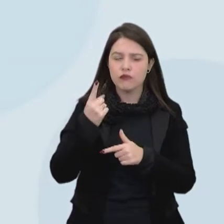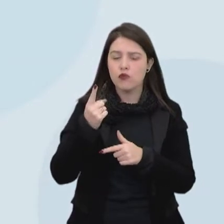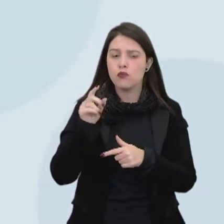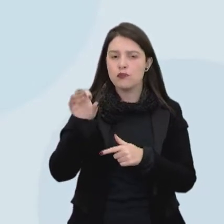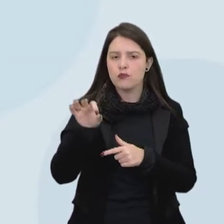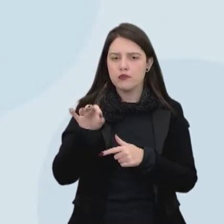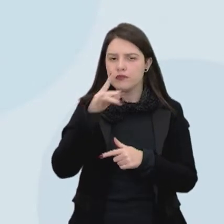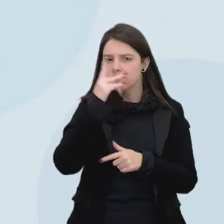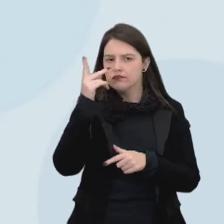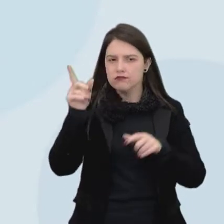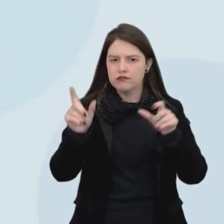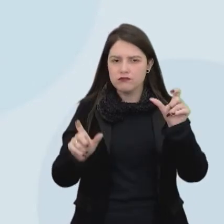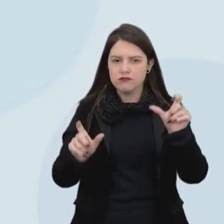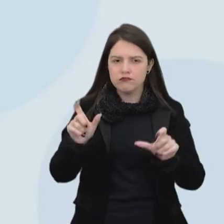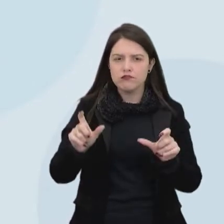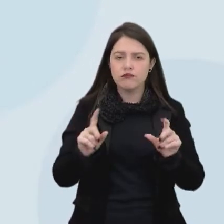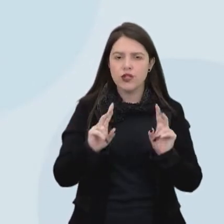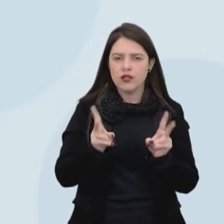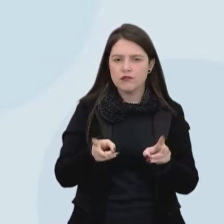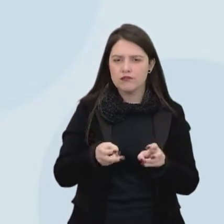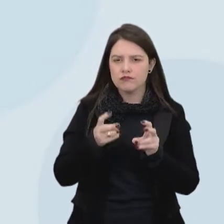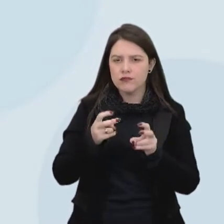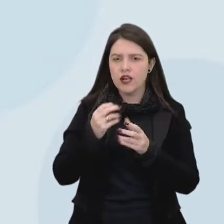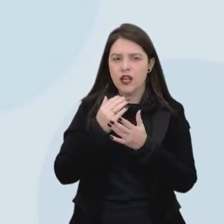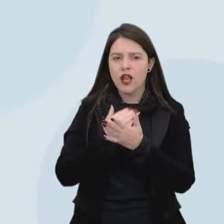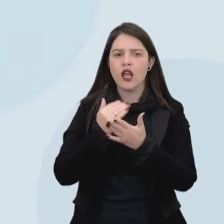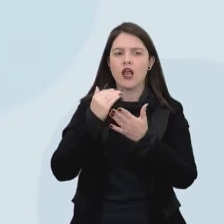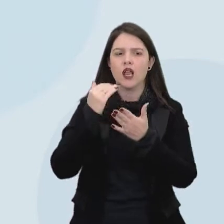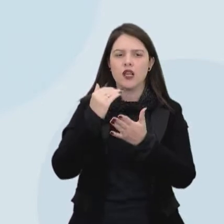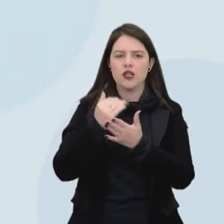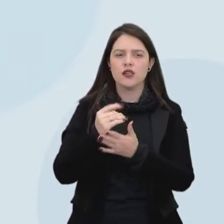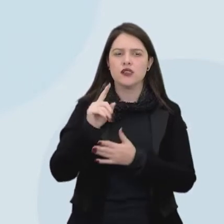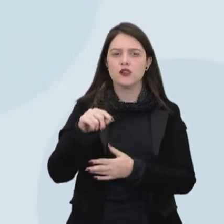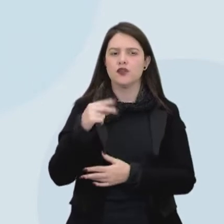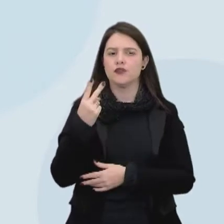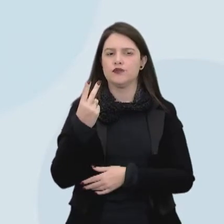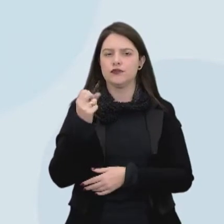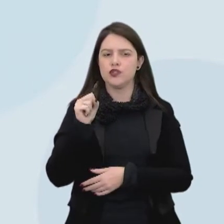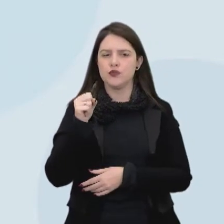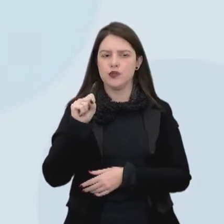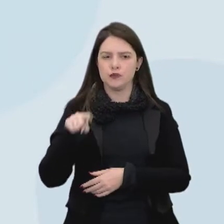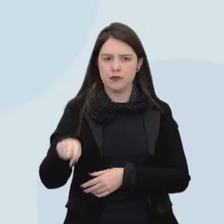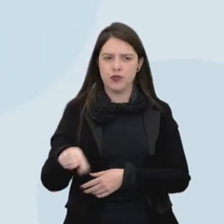1% da população, com os rendimentos mais elevados, era de R$